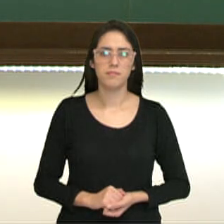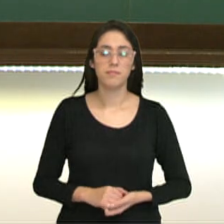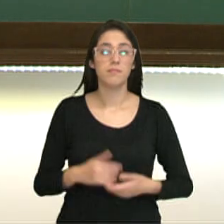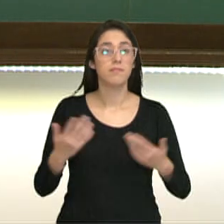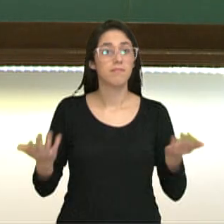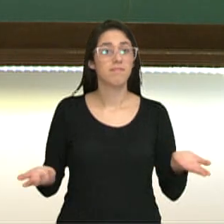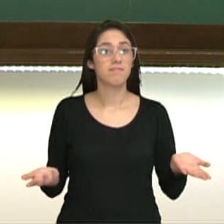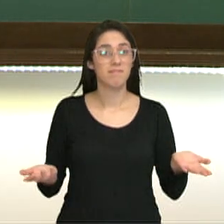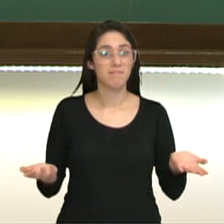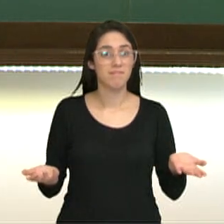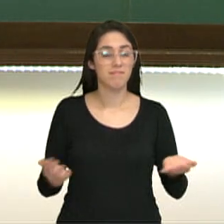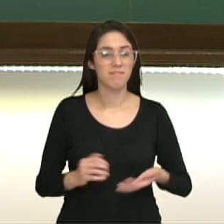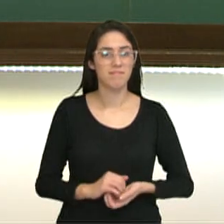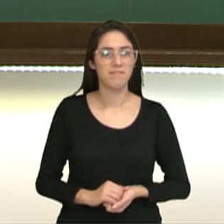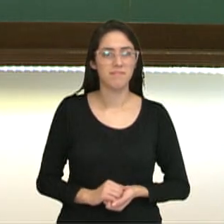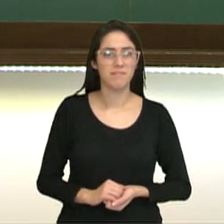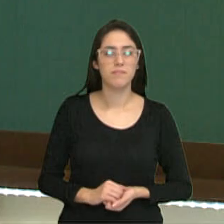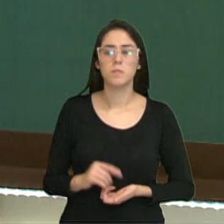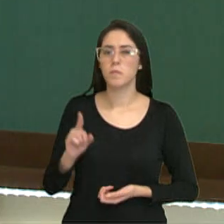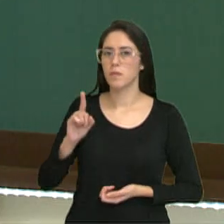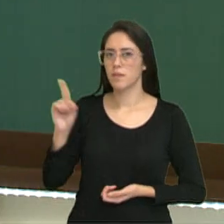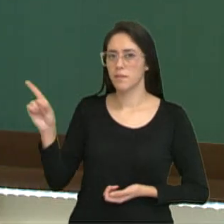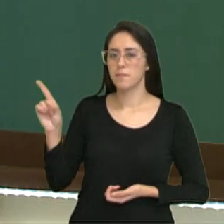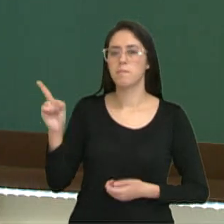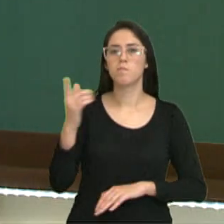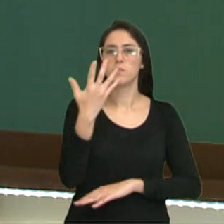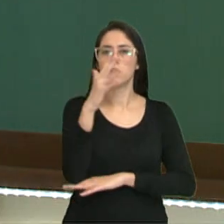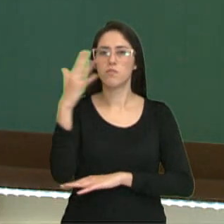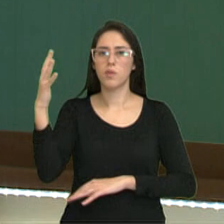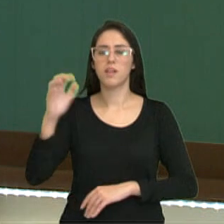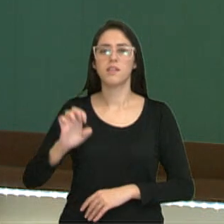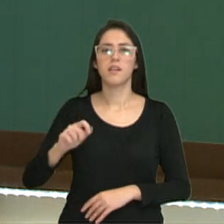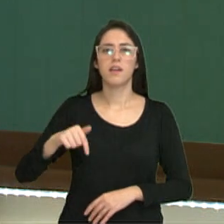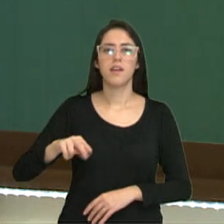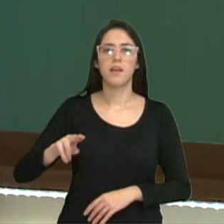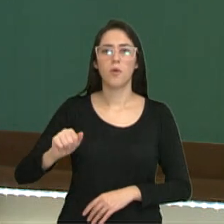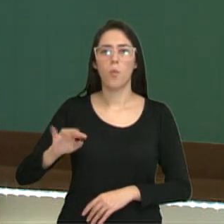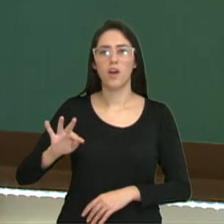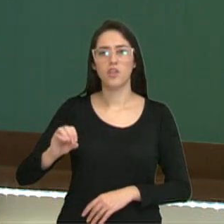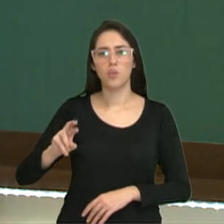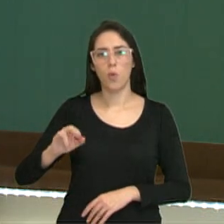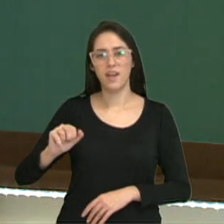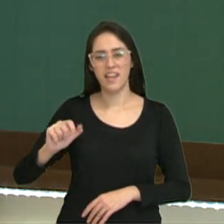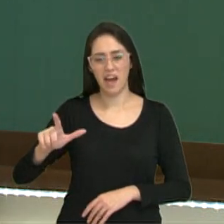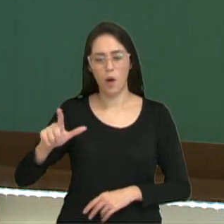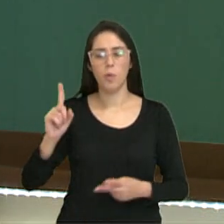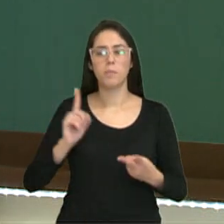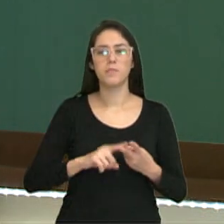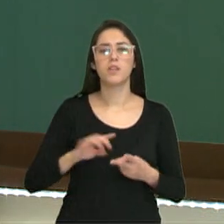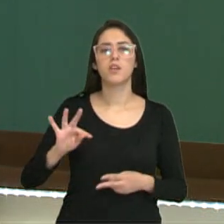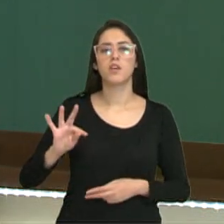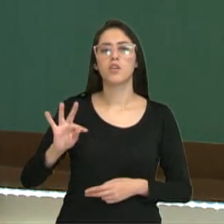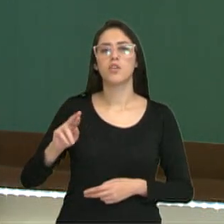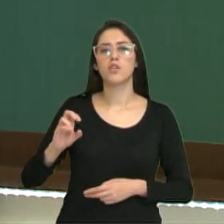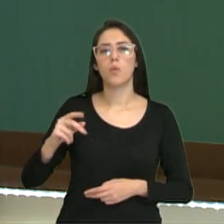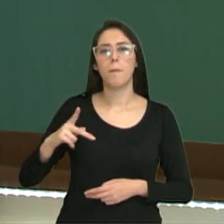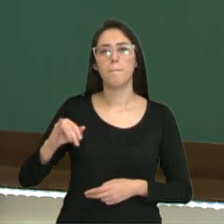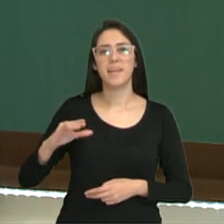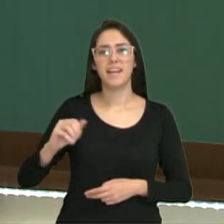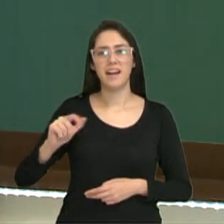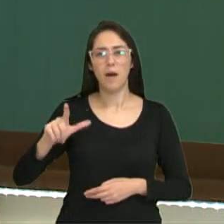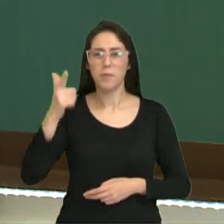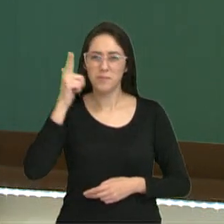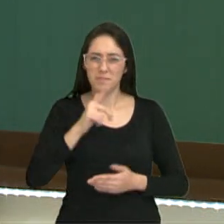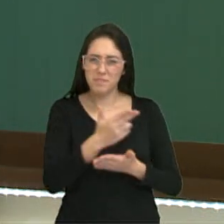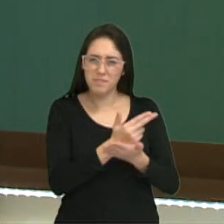E então, aqui, tratando de floresta equatorial e tropical, conseguiu fazer um desenho? Ah, desenho é fácil, gente, uma árvore